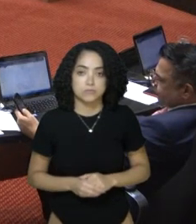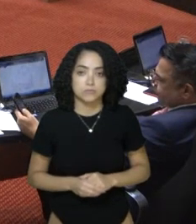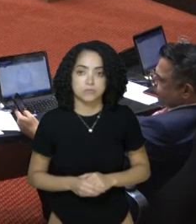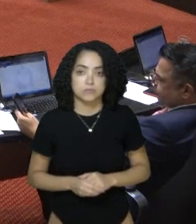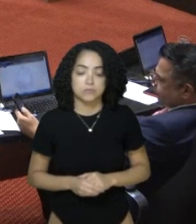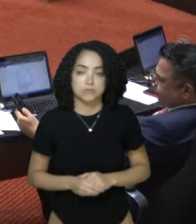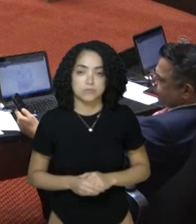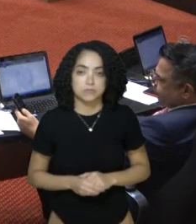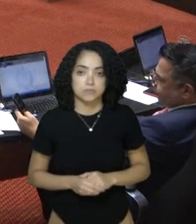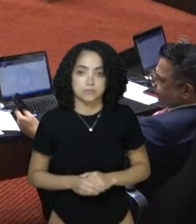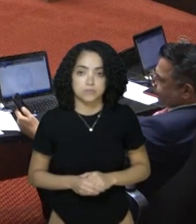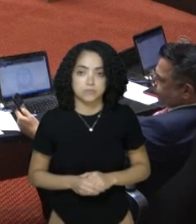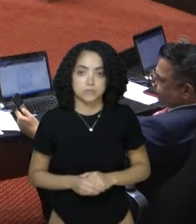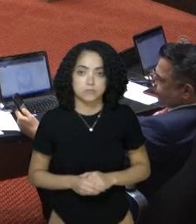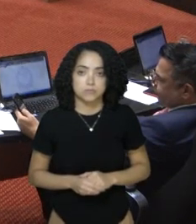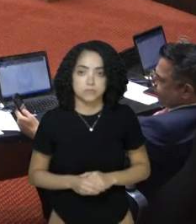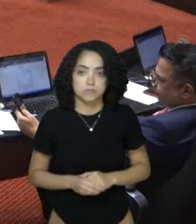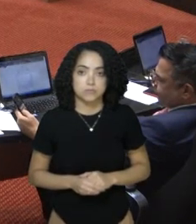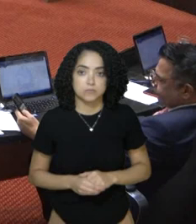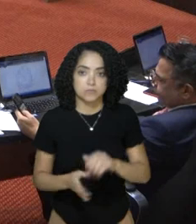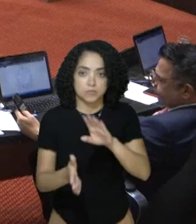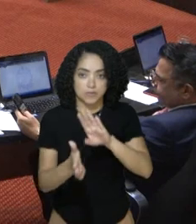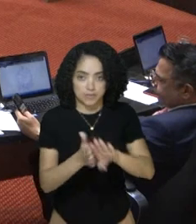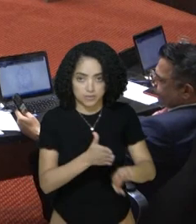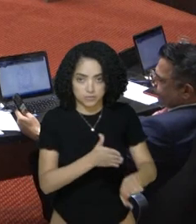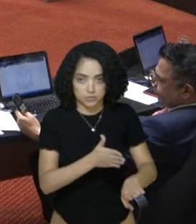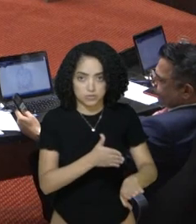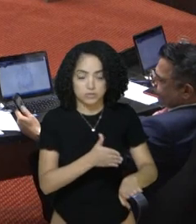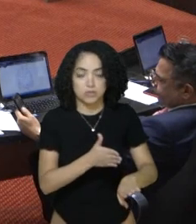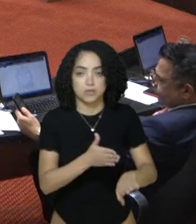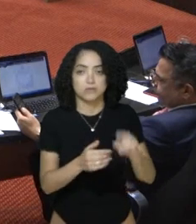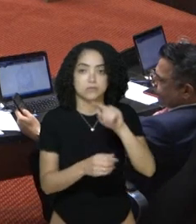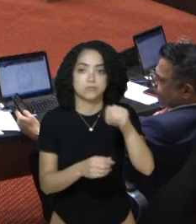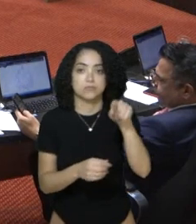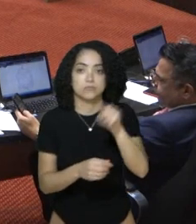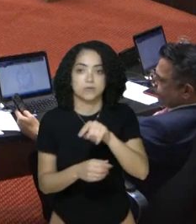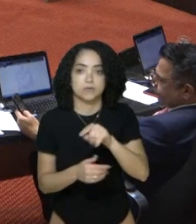31, o voto não está rejeitado, o veto.